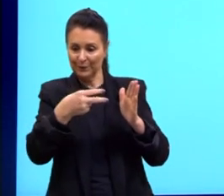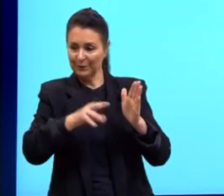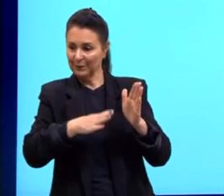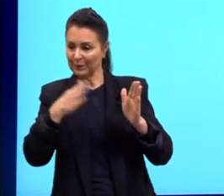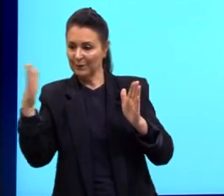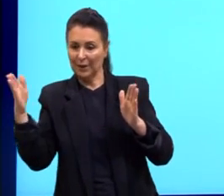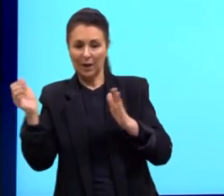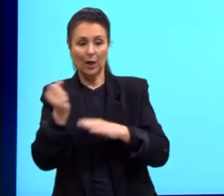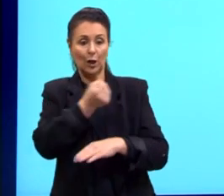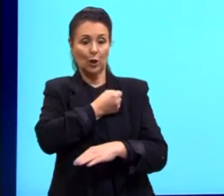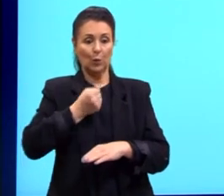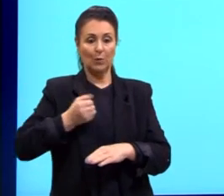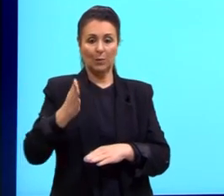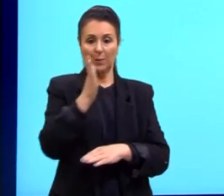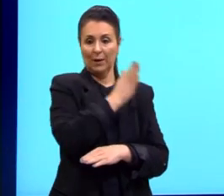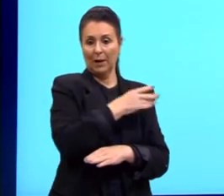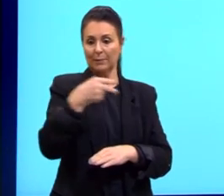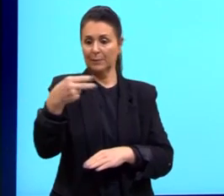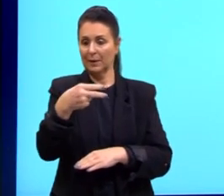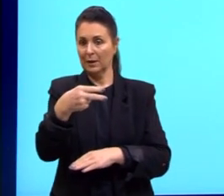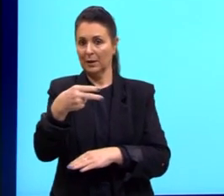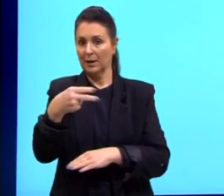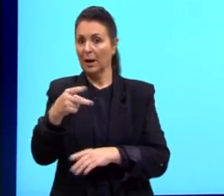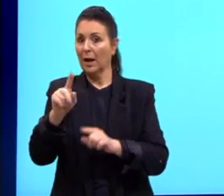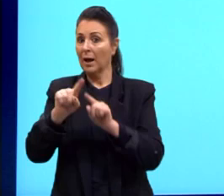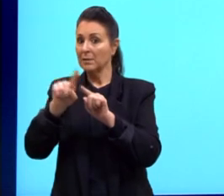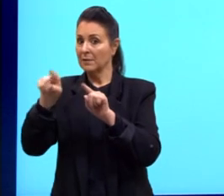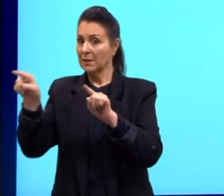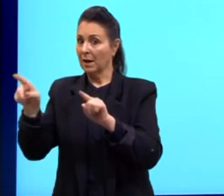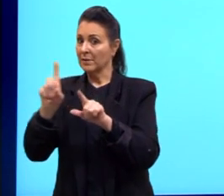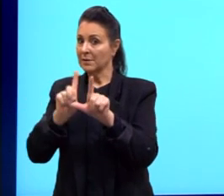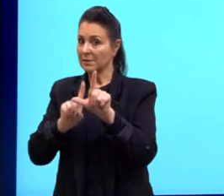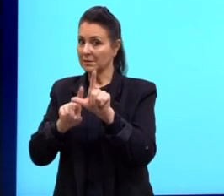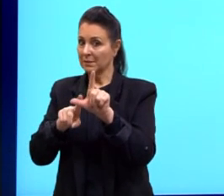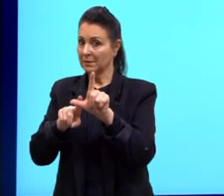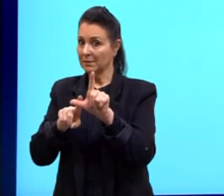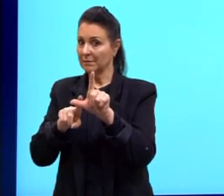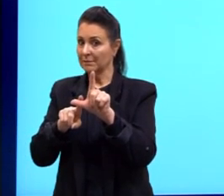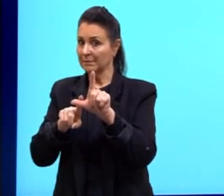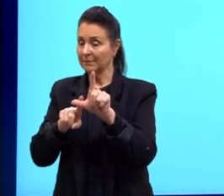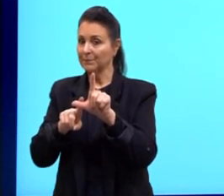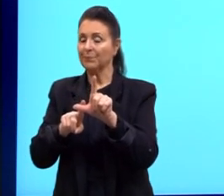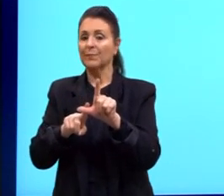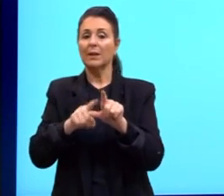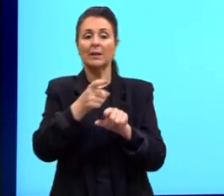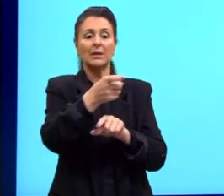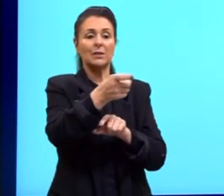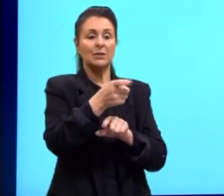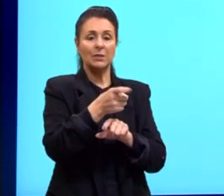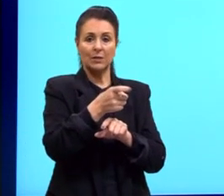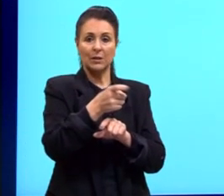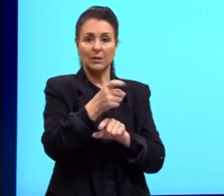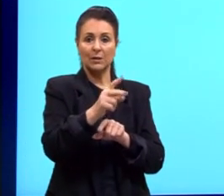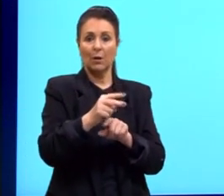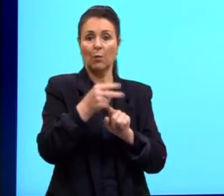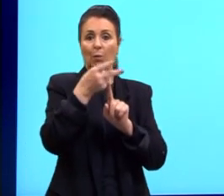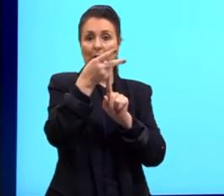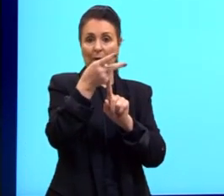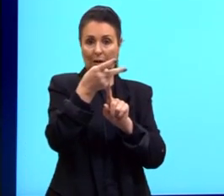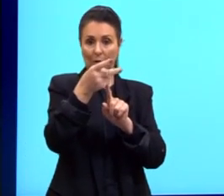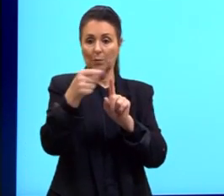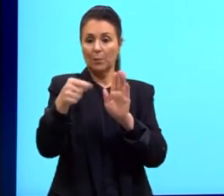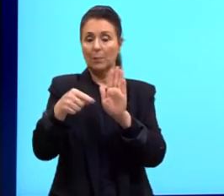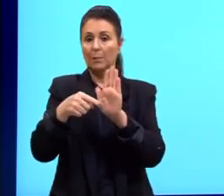todos os números para o outro lado né então aqui é importante destacar nós tínhamos x ao quadrado ficou